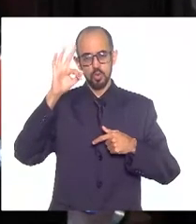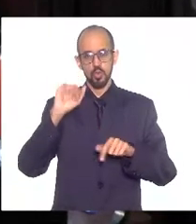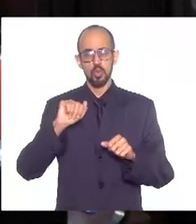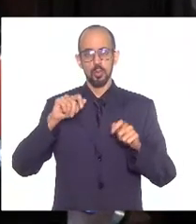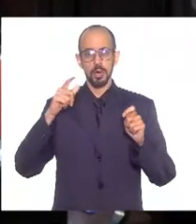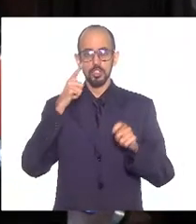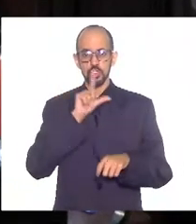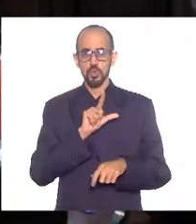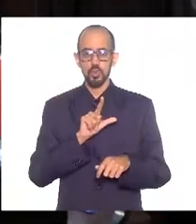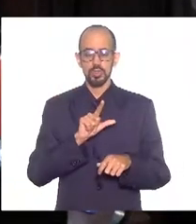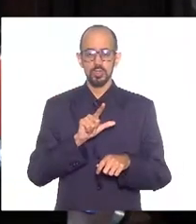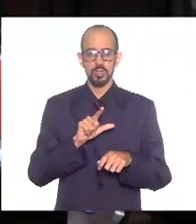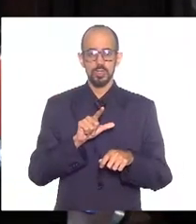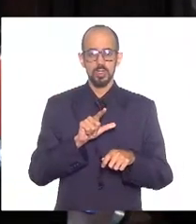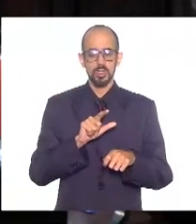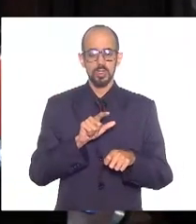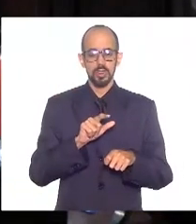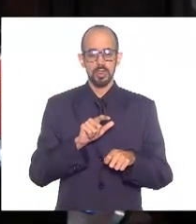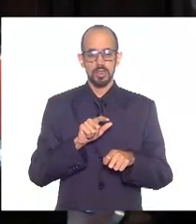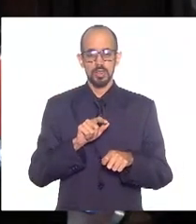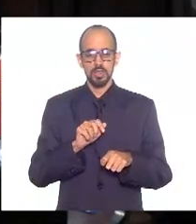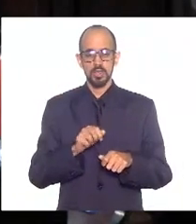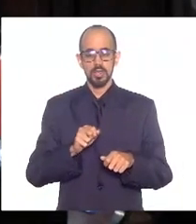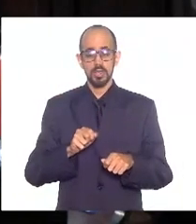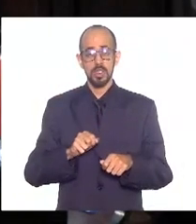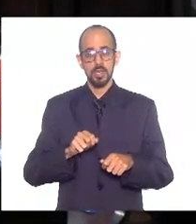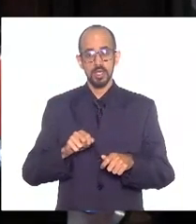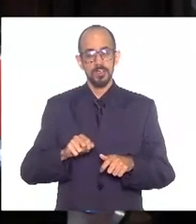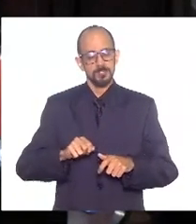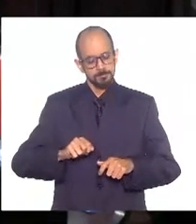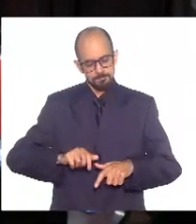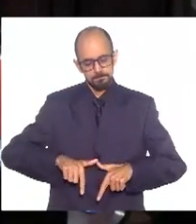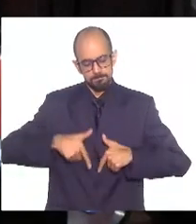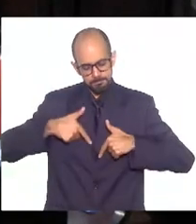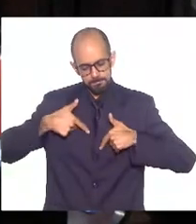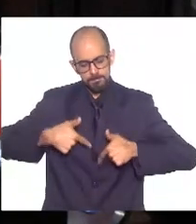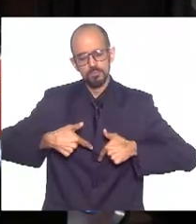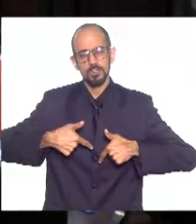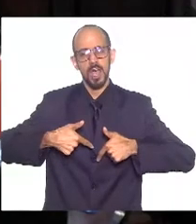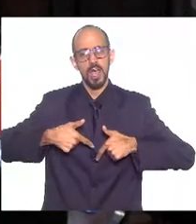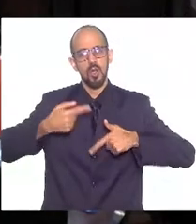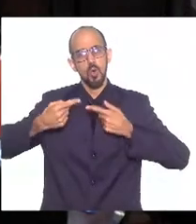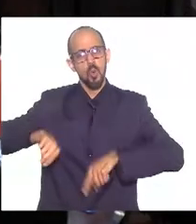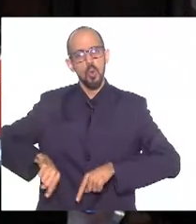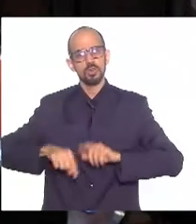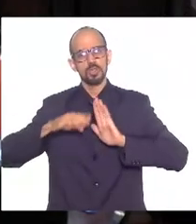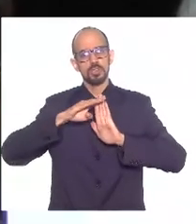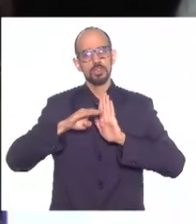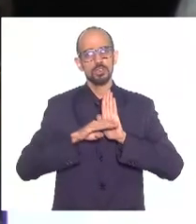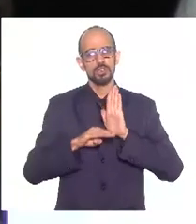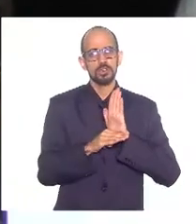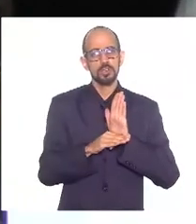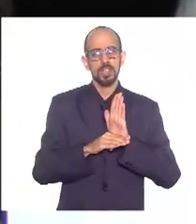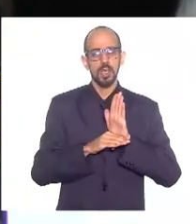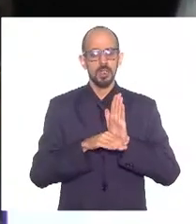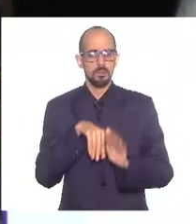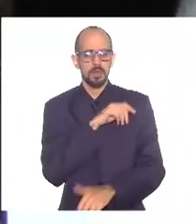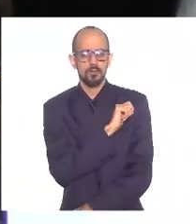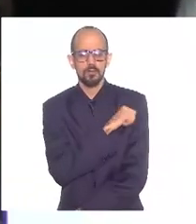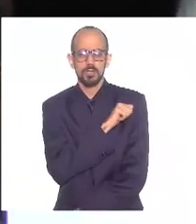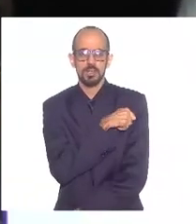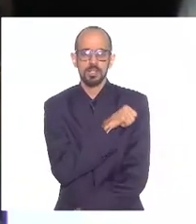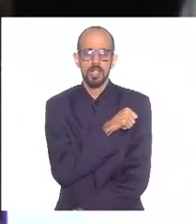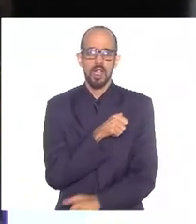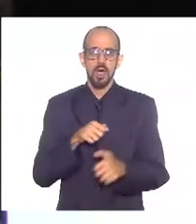dessa quadra difícil que é esse regime perverso de recuperação que impõe o achatamento dos salários